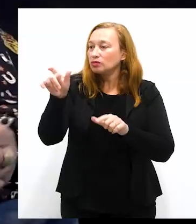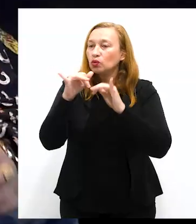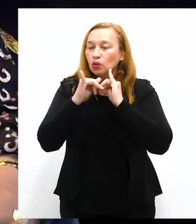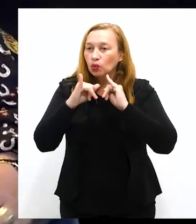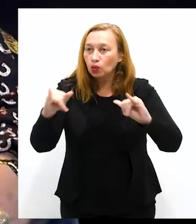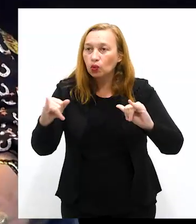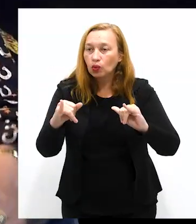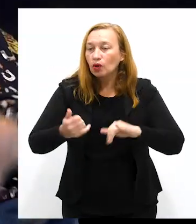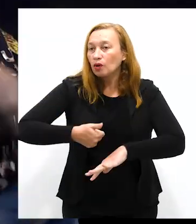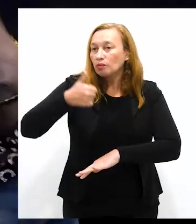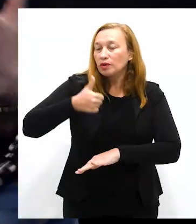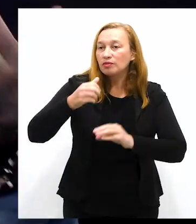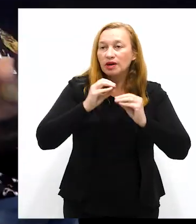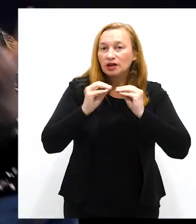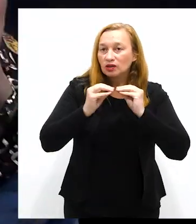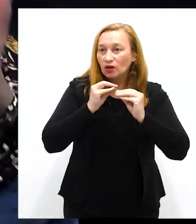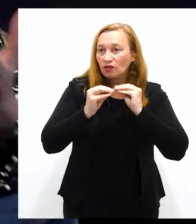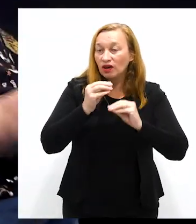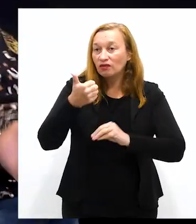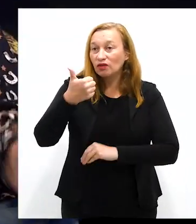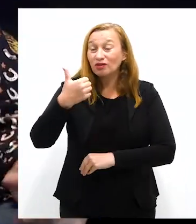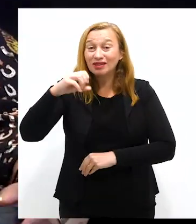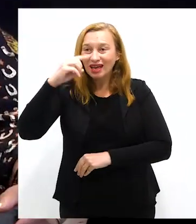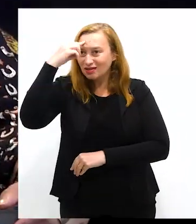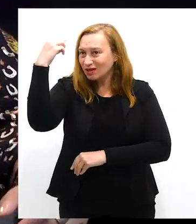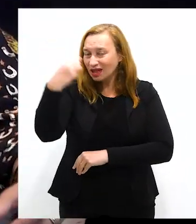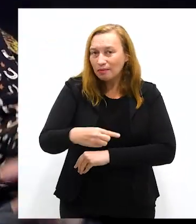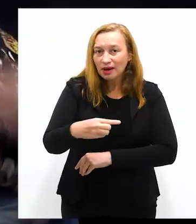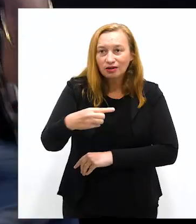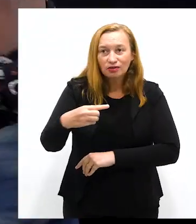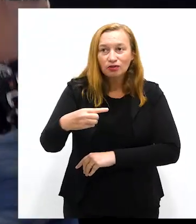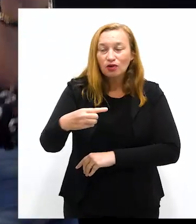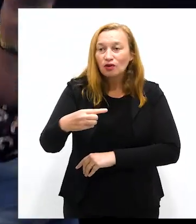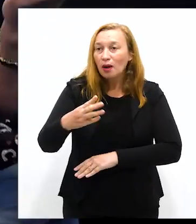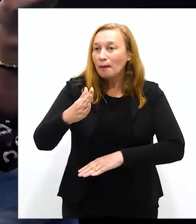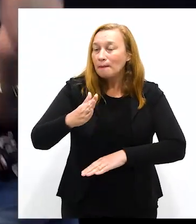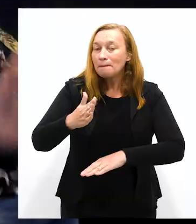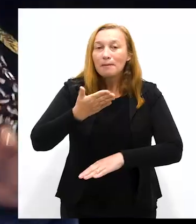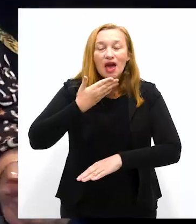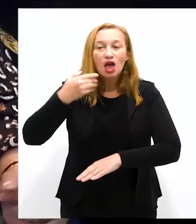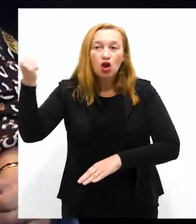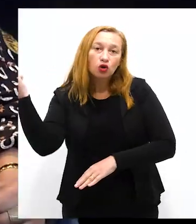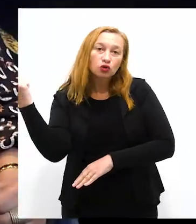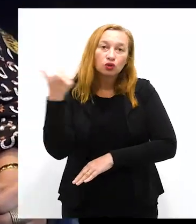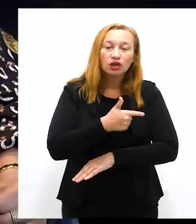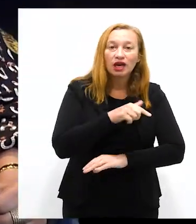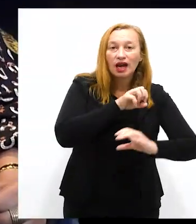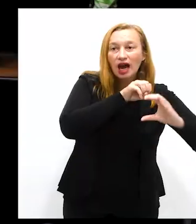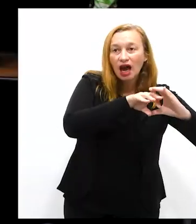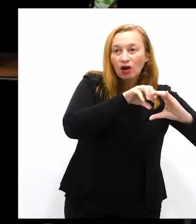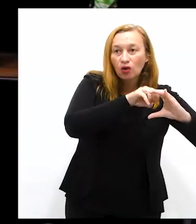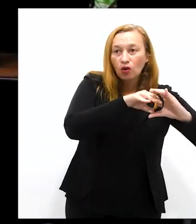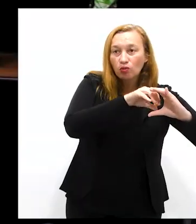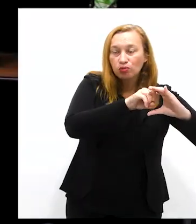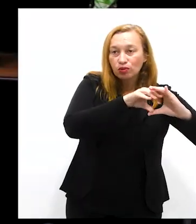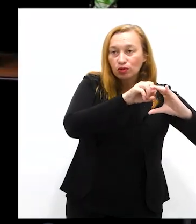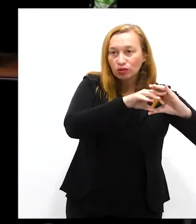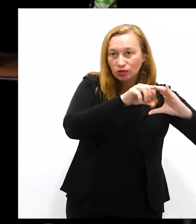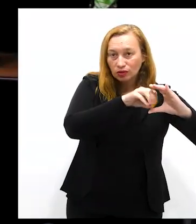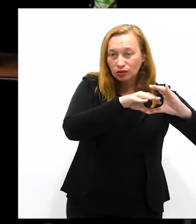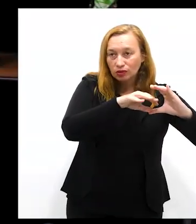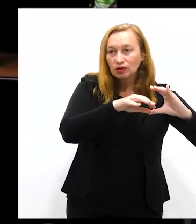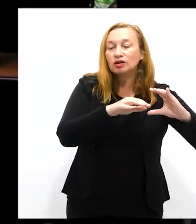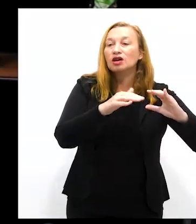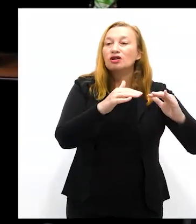anunciantes, quando a primeira novela, que foi 10 Mandamentos, superou a TV Globo, que era a número 1, e se manteve